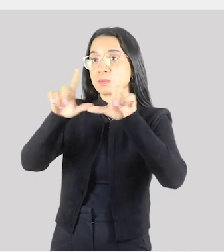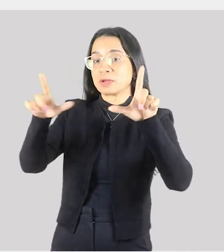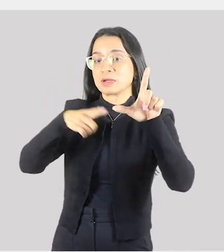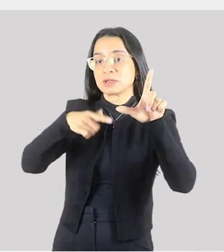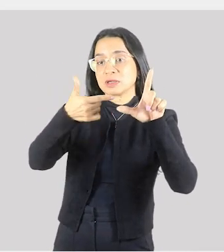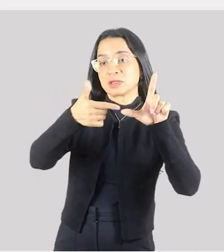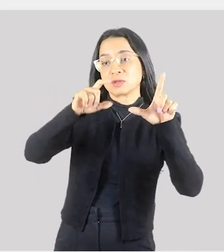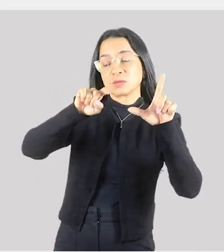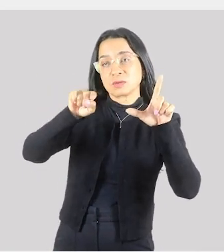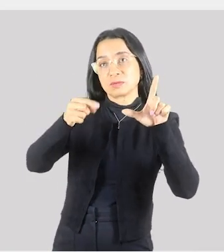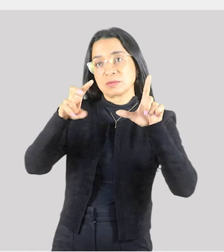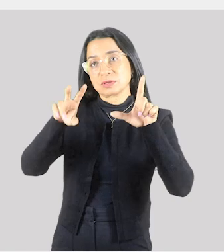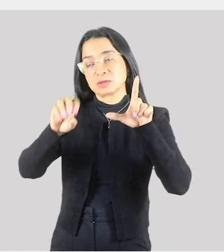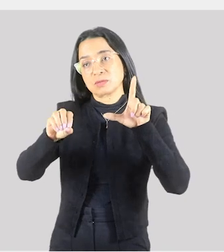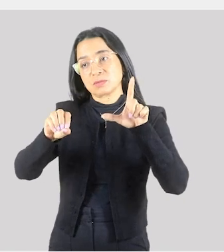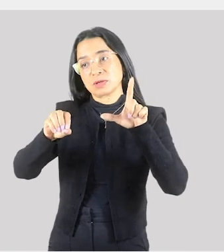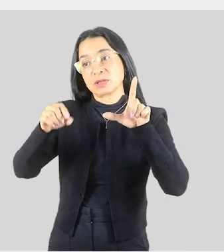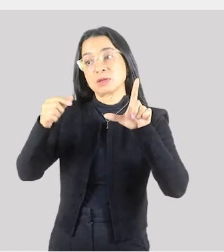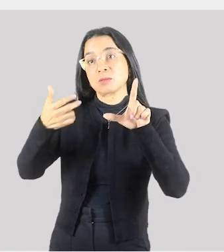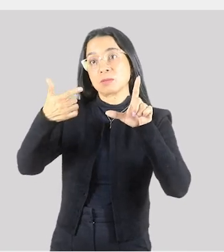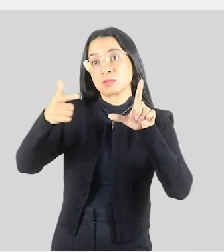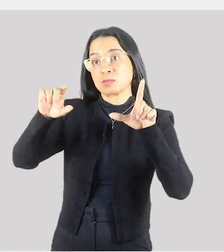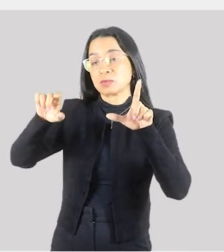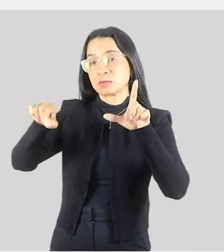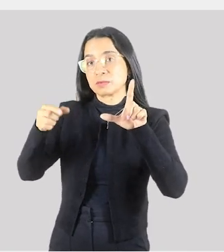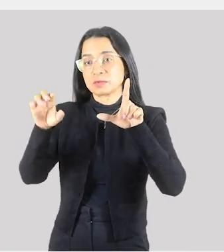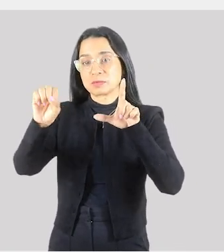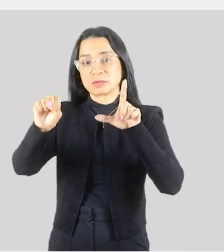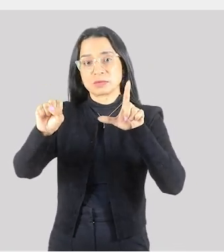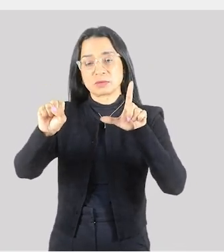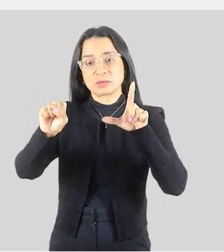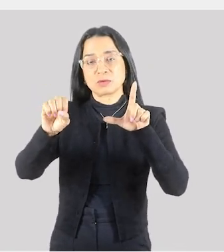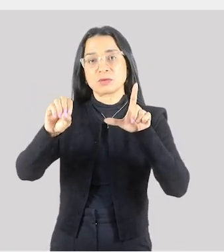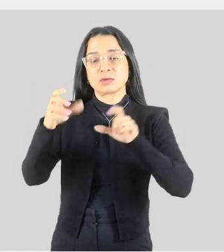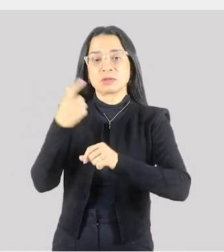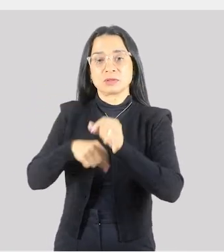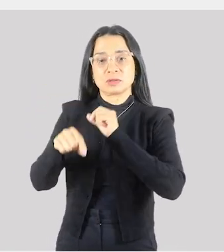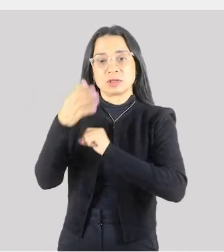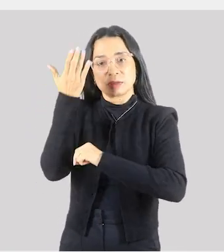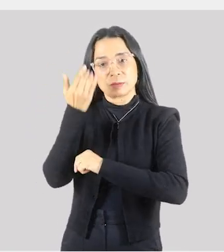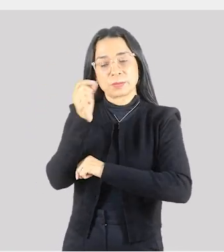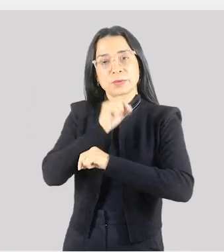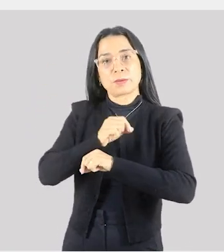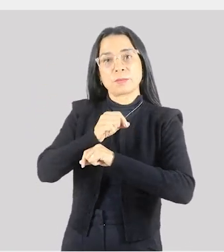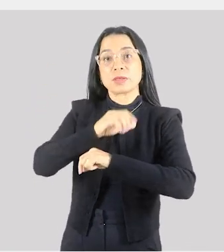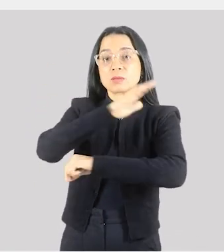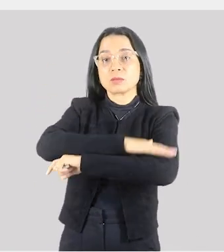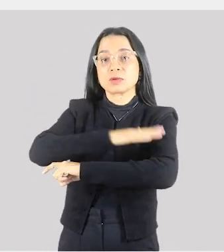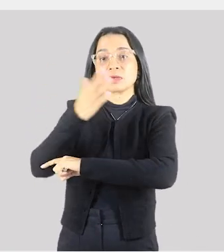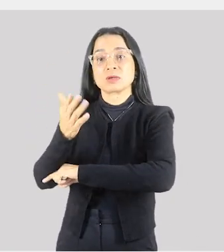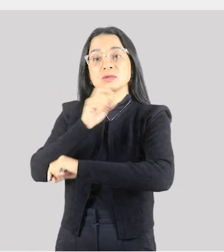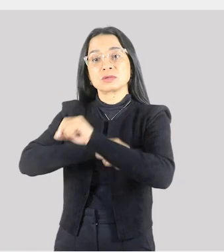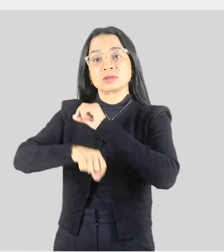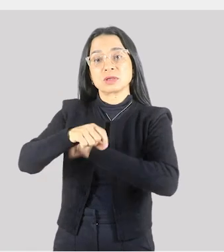2,80. Sabendo que a janela mede 1 metro por 1,20, a quantidade de papel de parede em